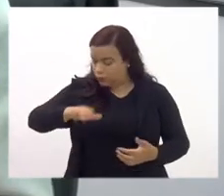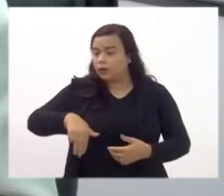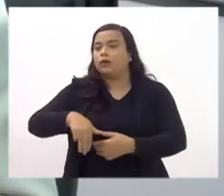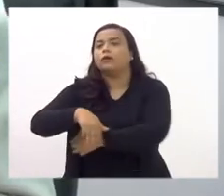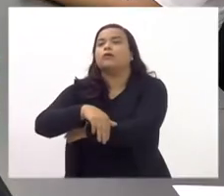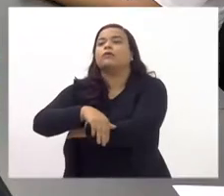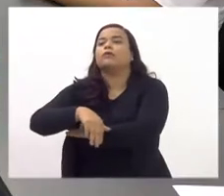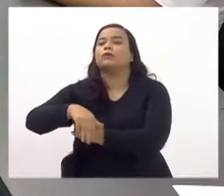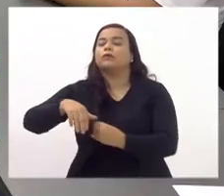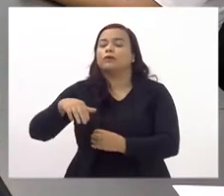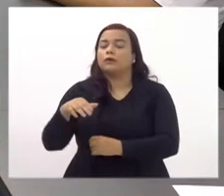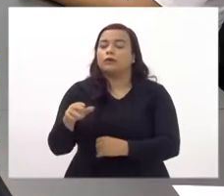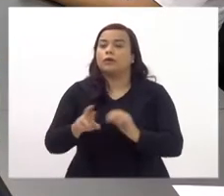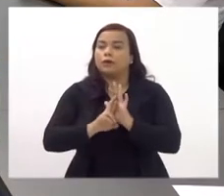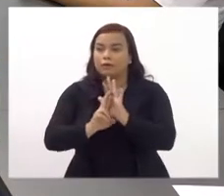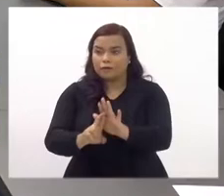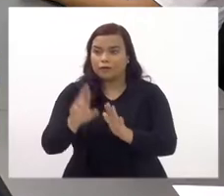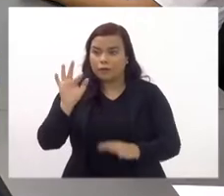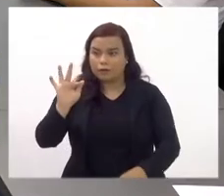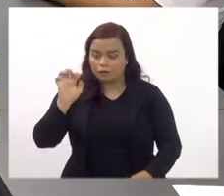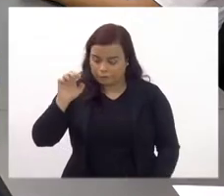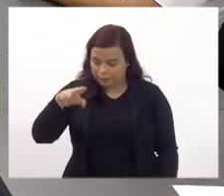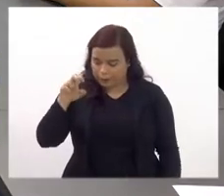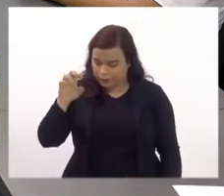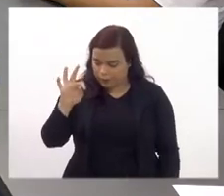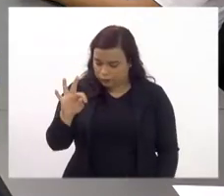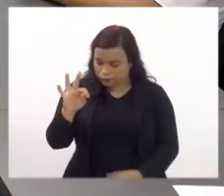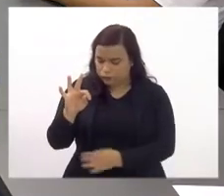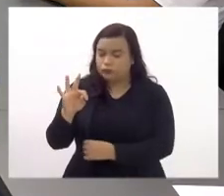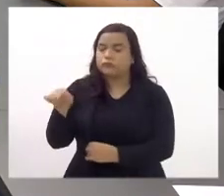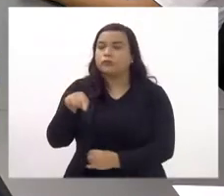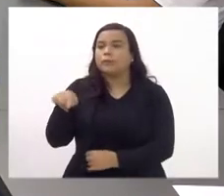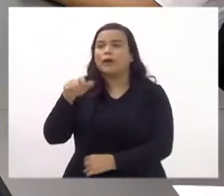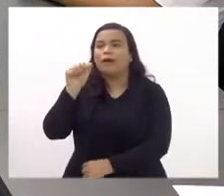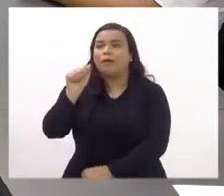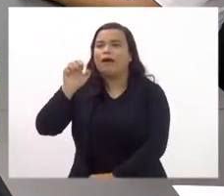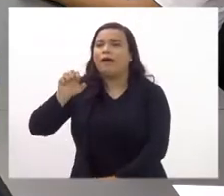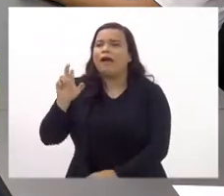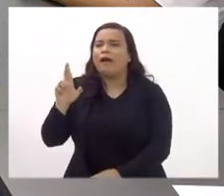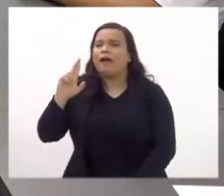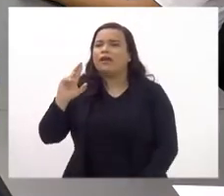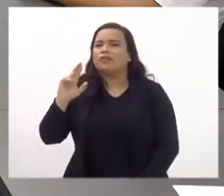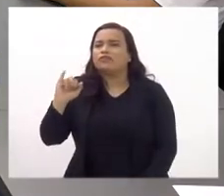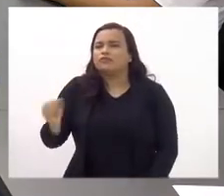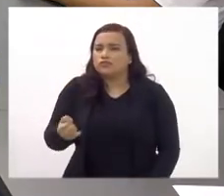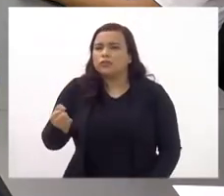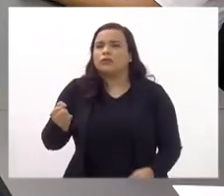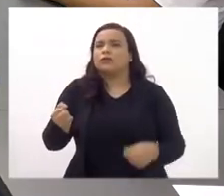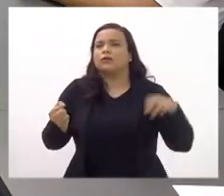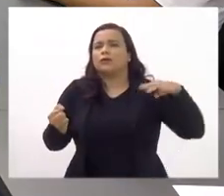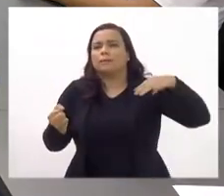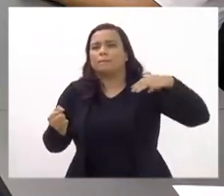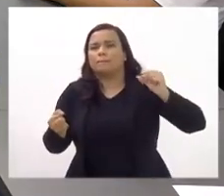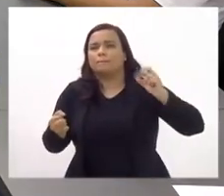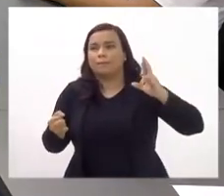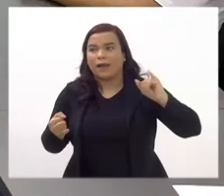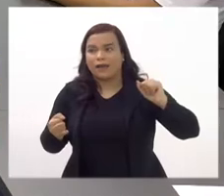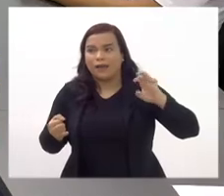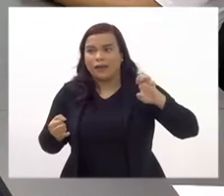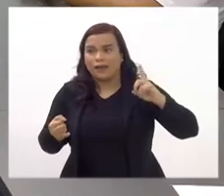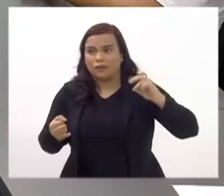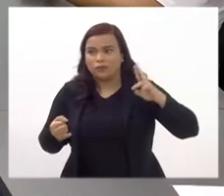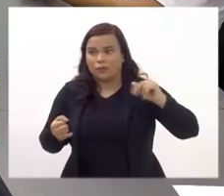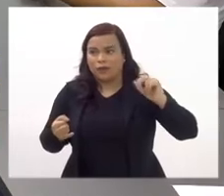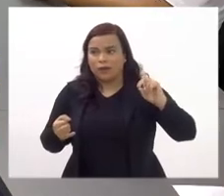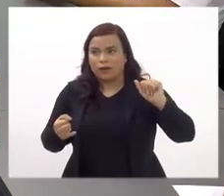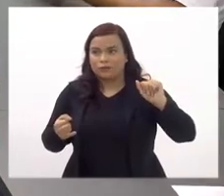representando a FENET e a AERJ, a Maria Eduarda Araújo. Bom dia, Maria Eduarda. Bom dia, todo mundo